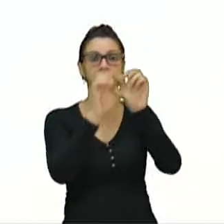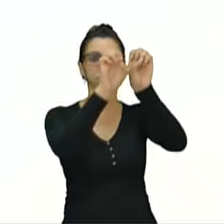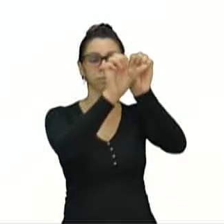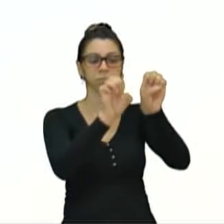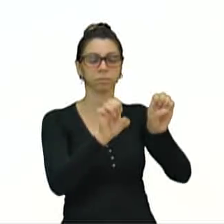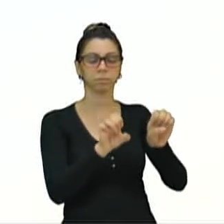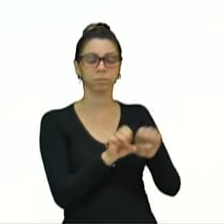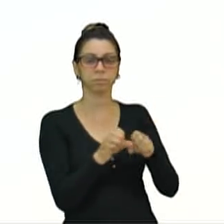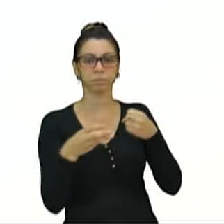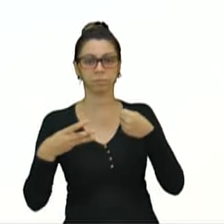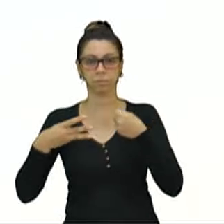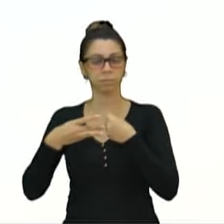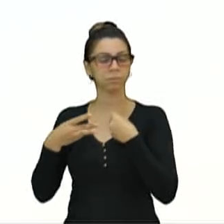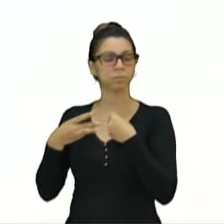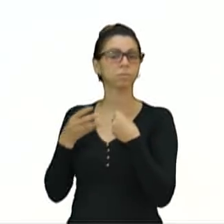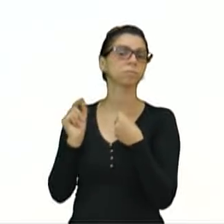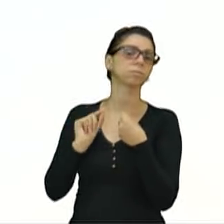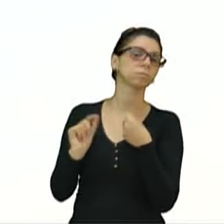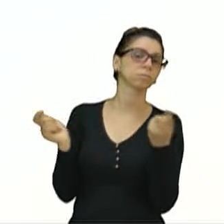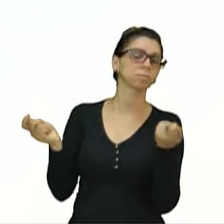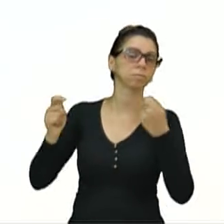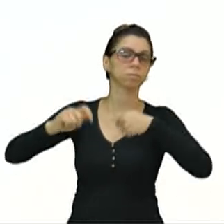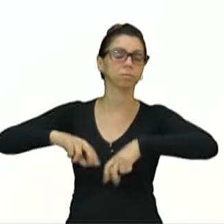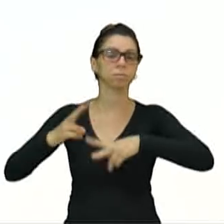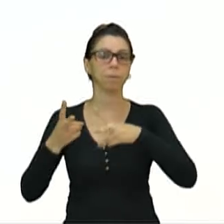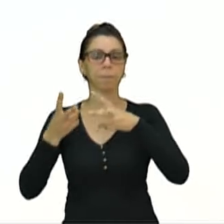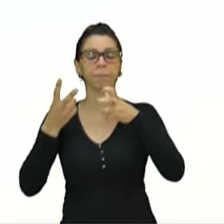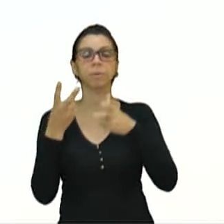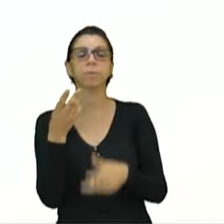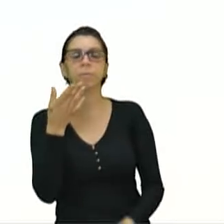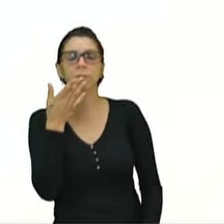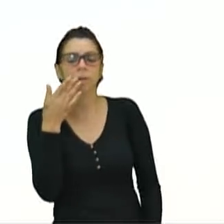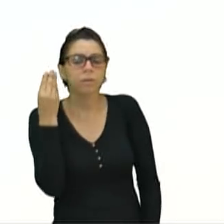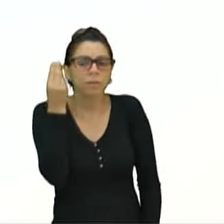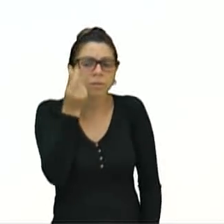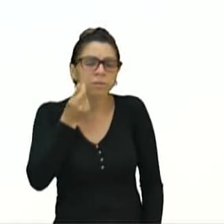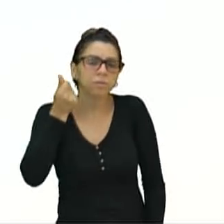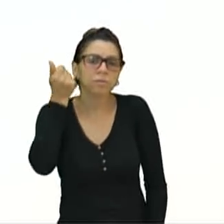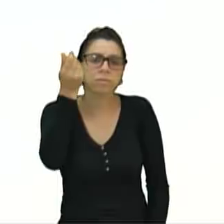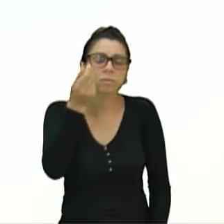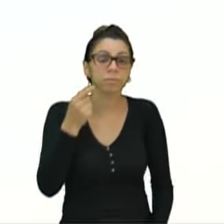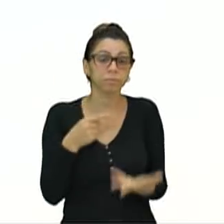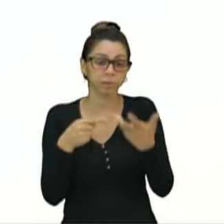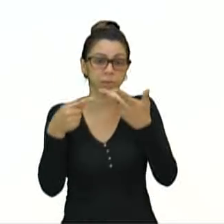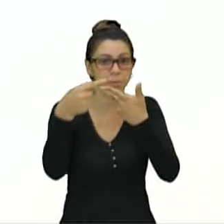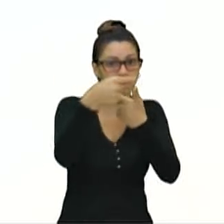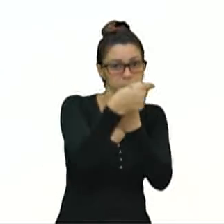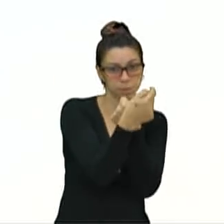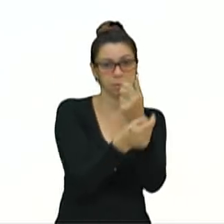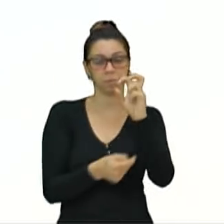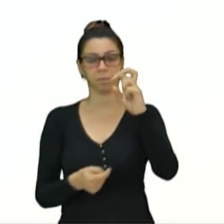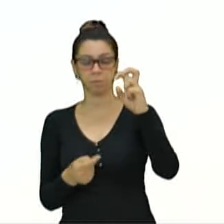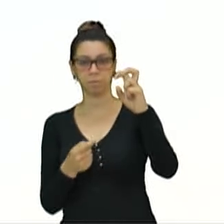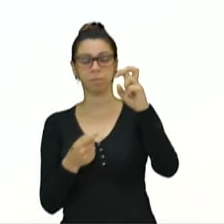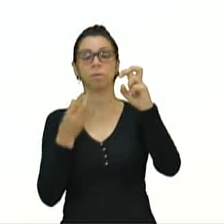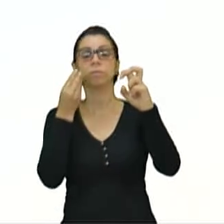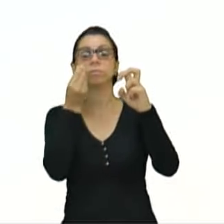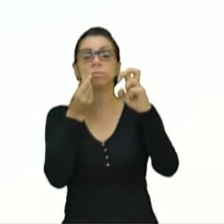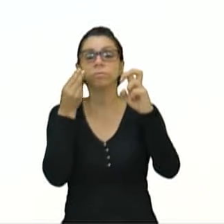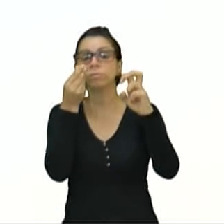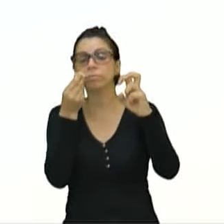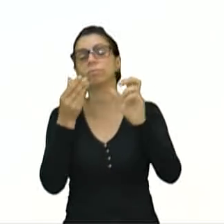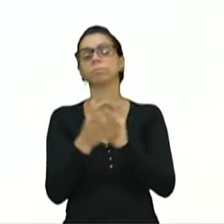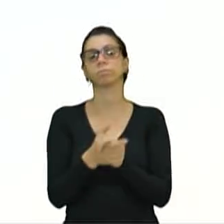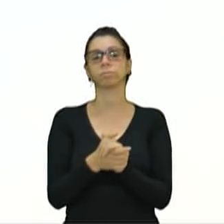por células que são capazes de perceber os diferentes sabores, os 5 que nós conhecemos hoje. Indique corretamente o